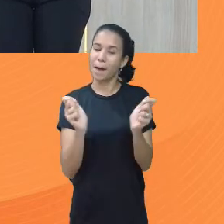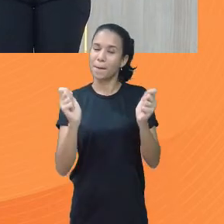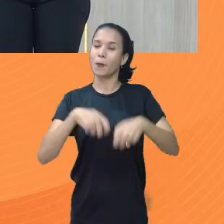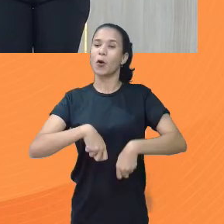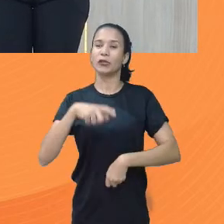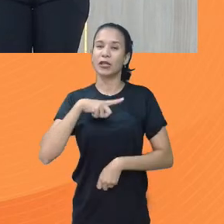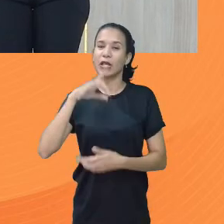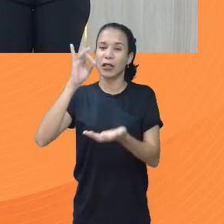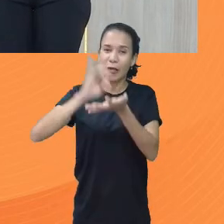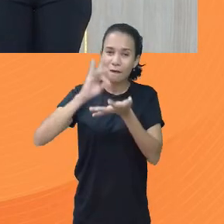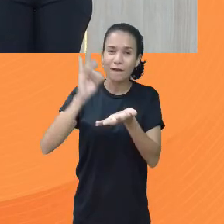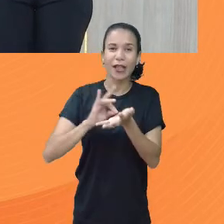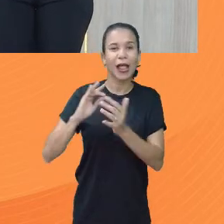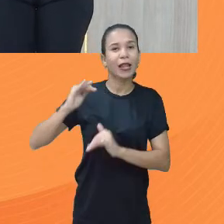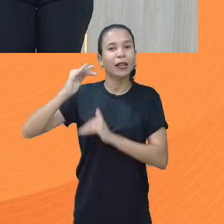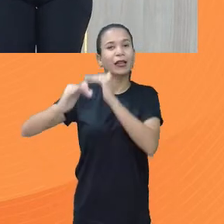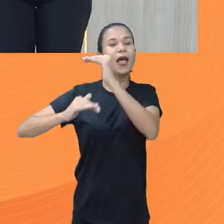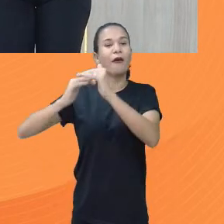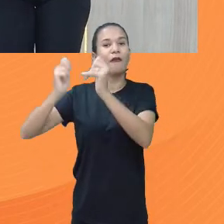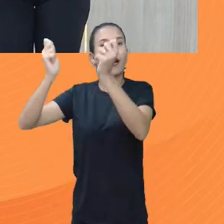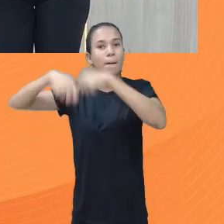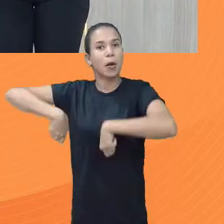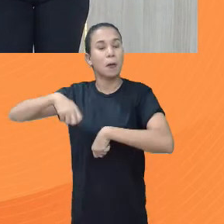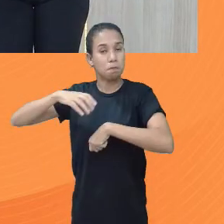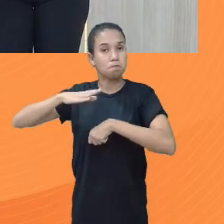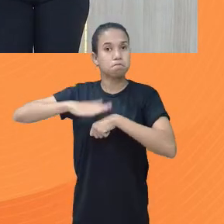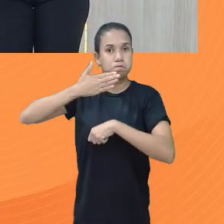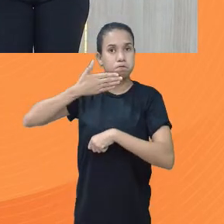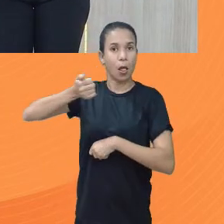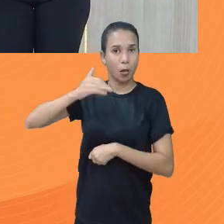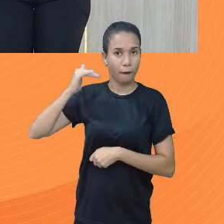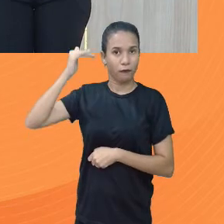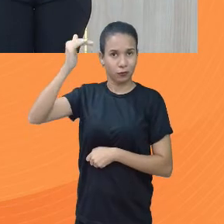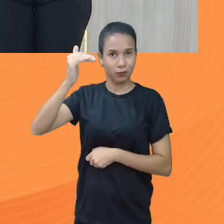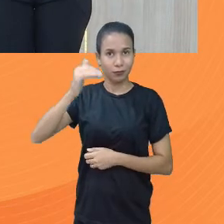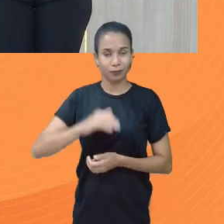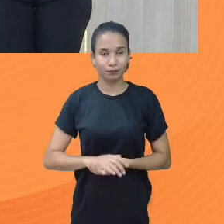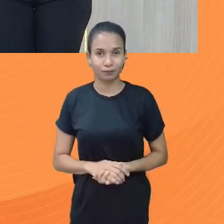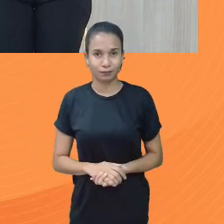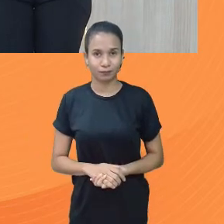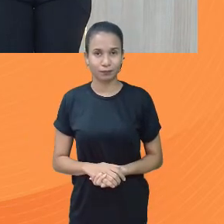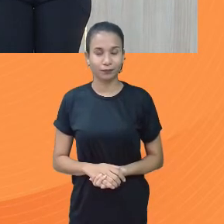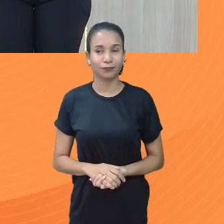possa de verdade construir competências muito mais complexas lá na frente.